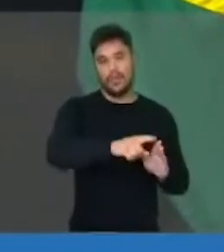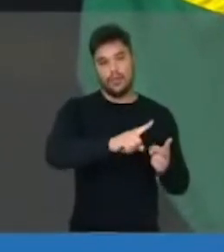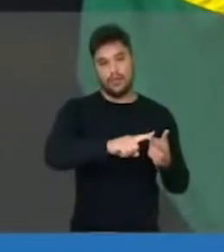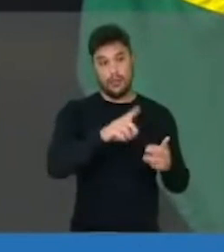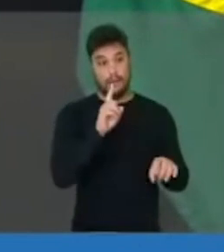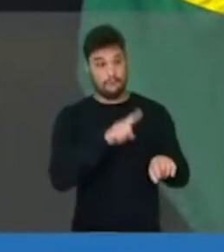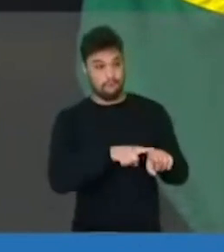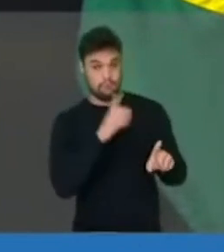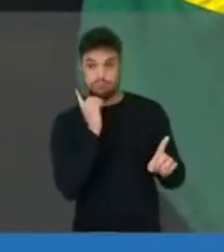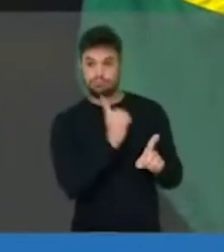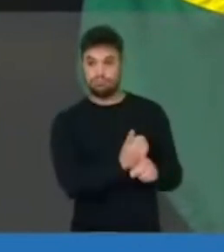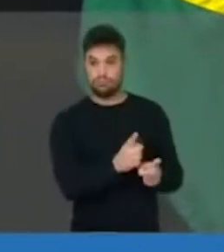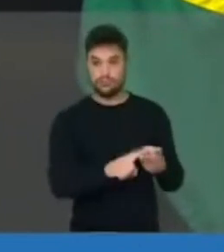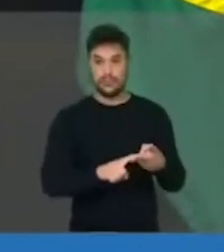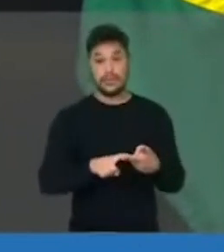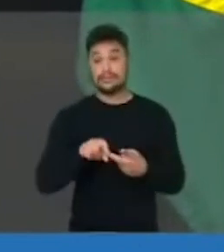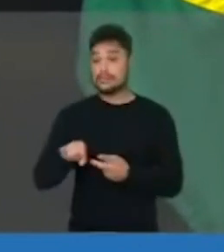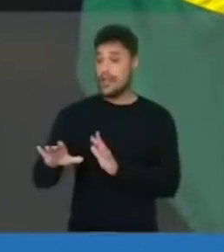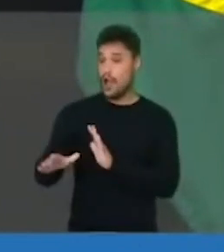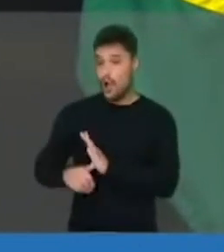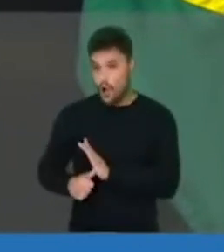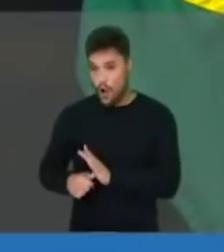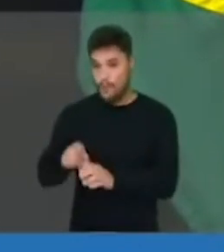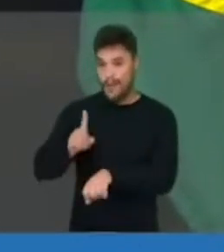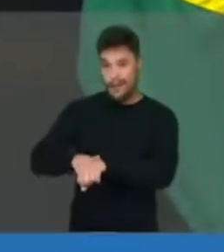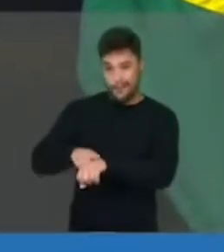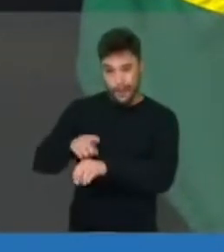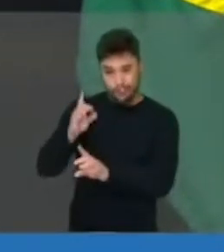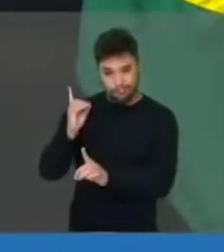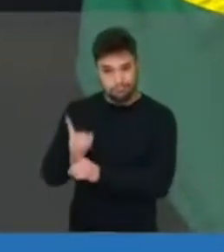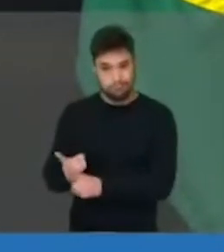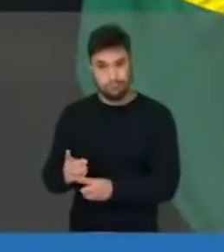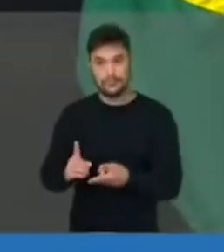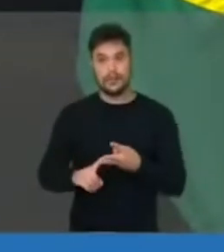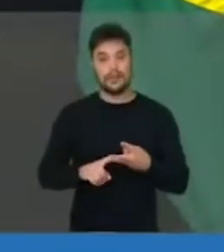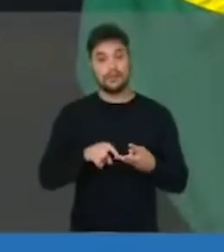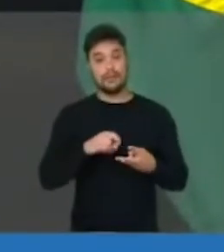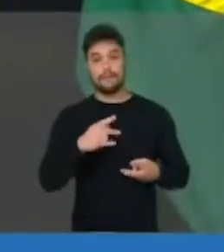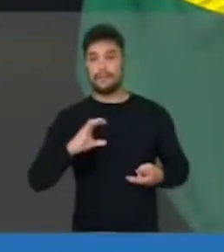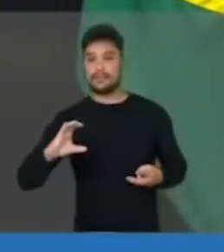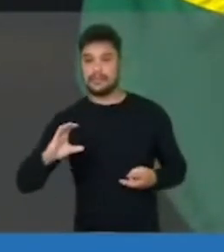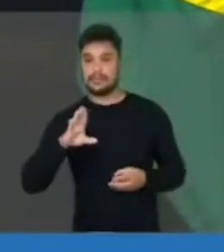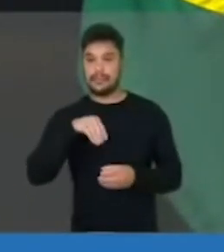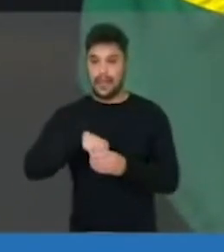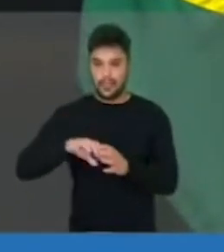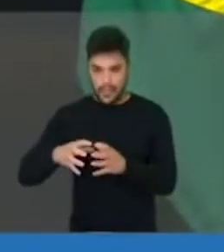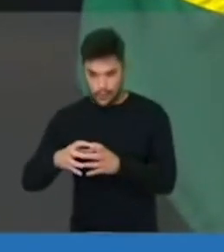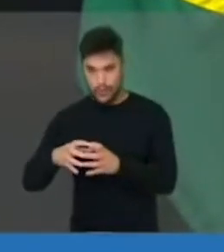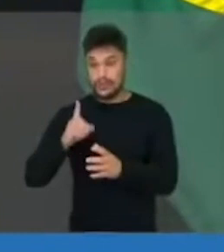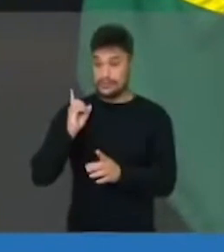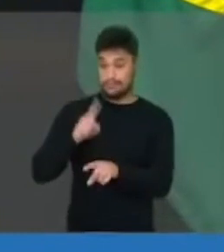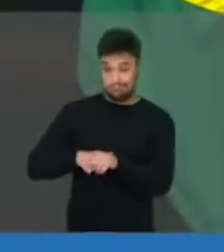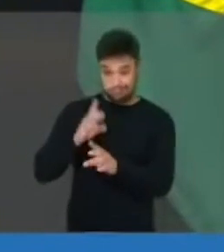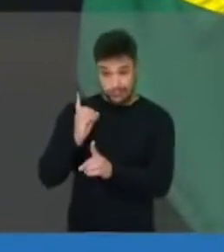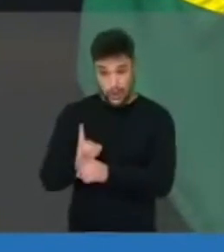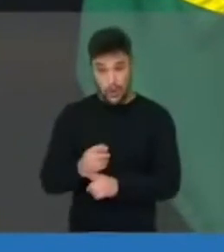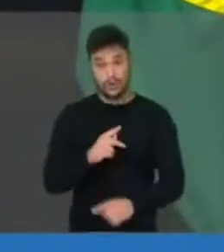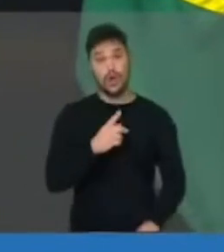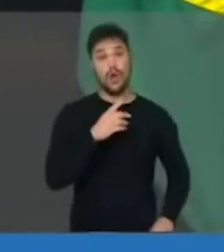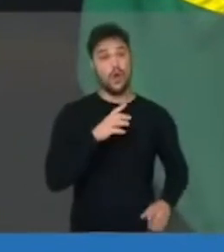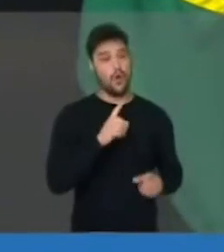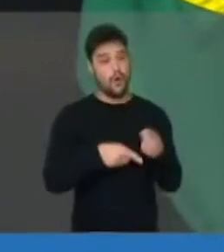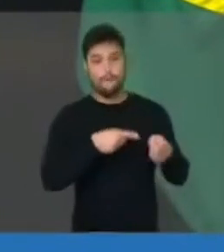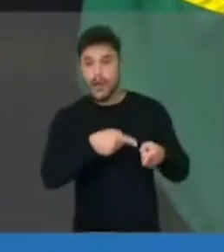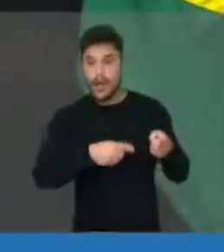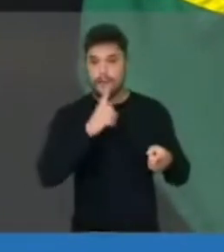flagrante para aquele que rouba e é preso em flagrante para membro do PCC que é preso em flagrante do Comando Vermelho que é preso em